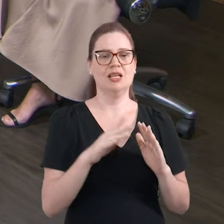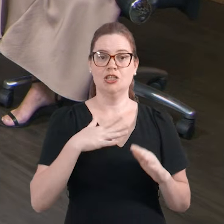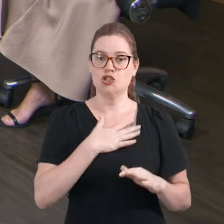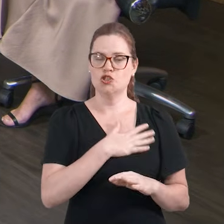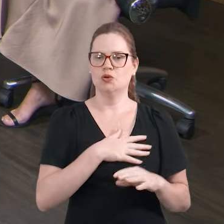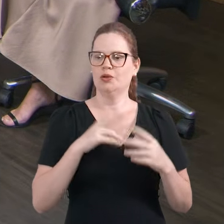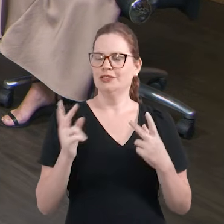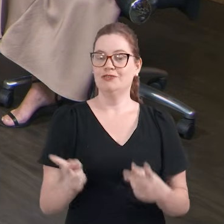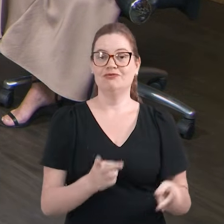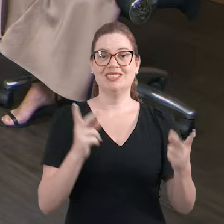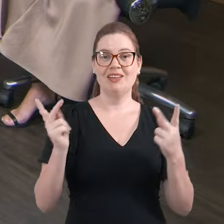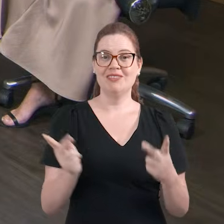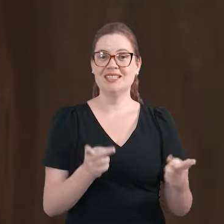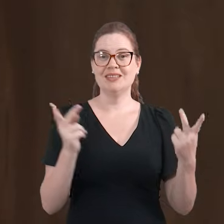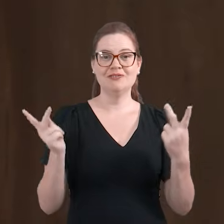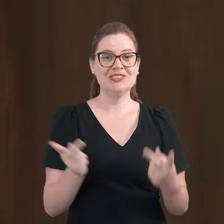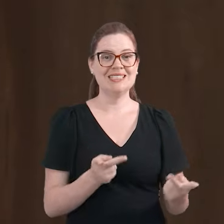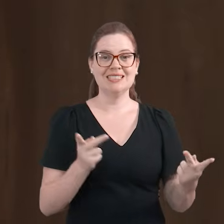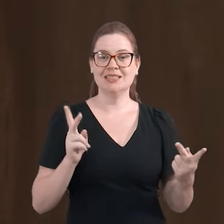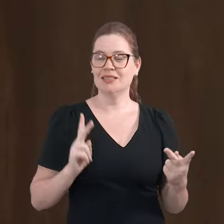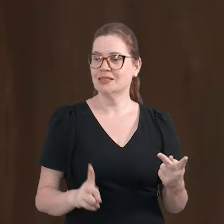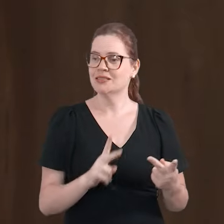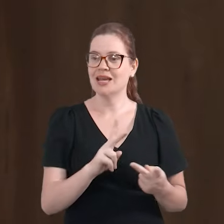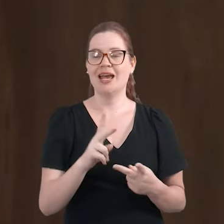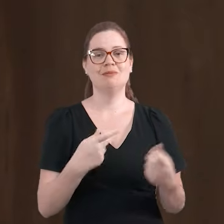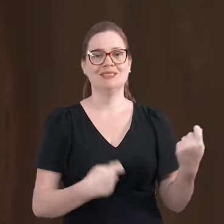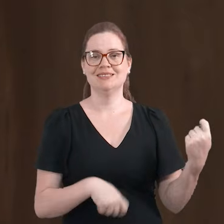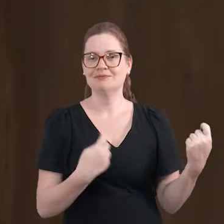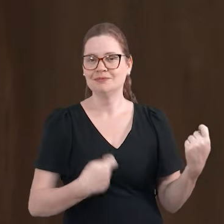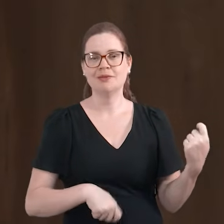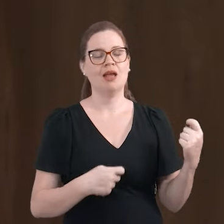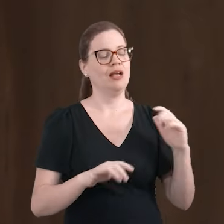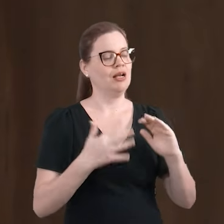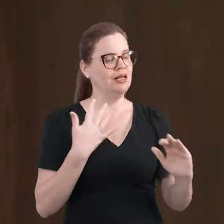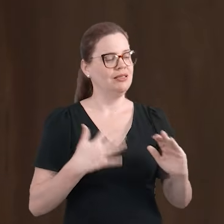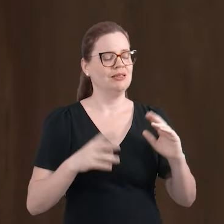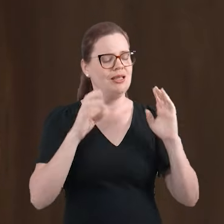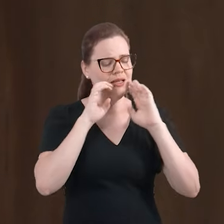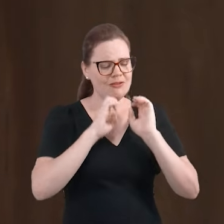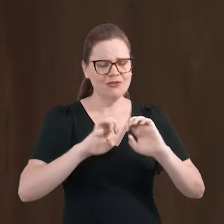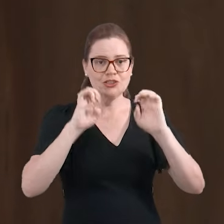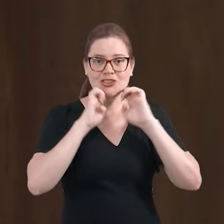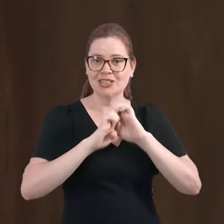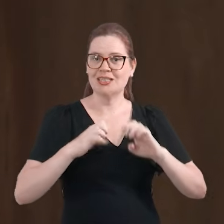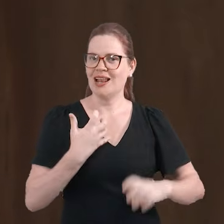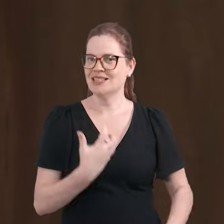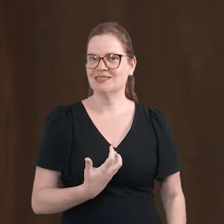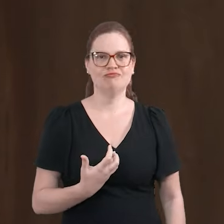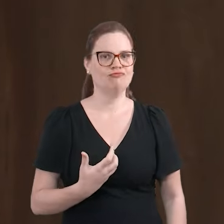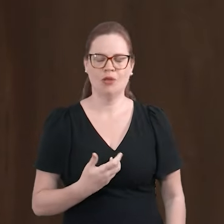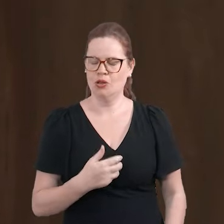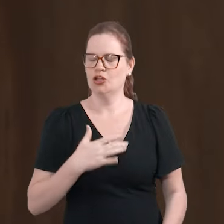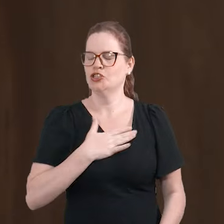eles são incansáveis em fazer visitas, em fazer serenatas, em evangelizar,